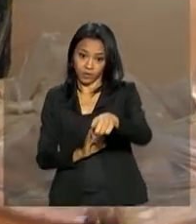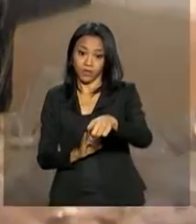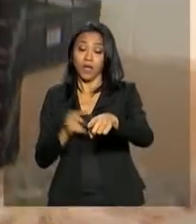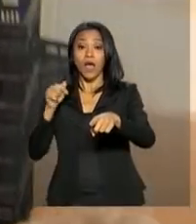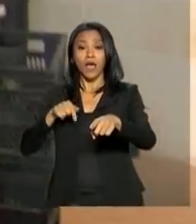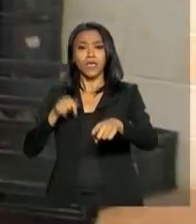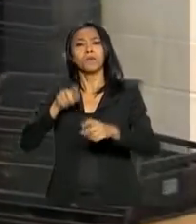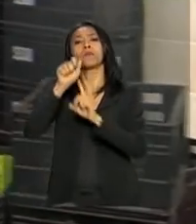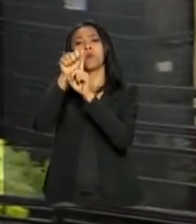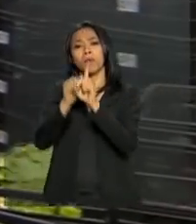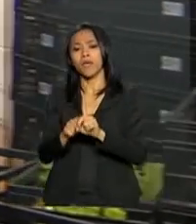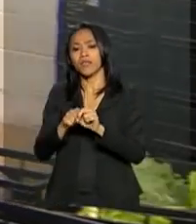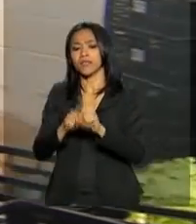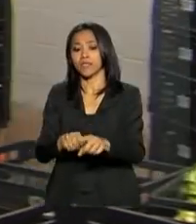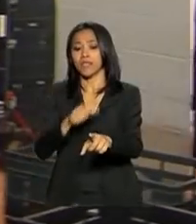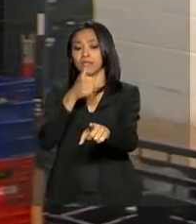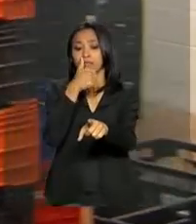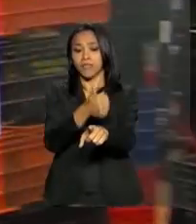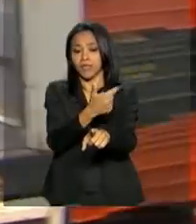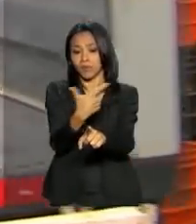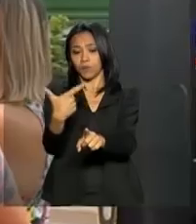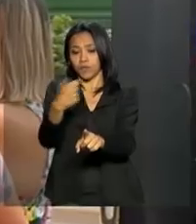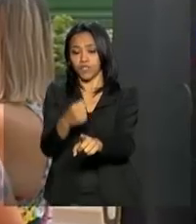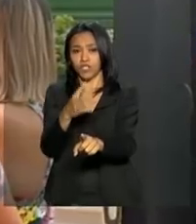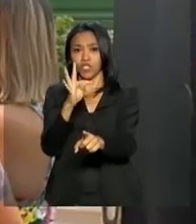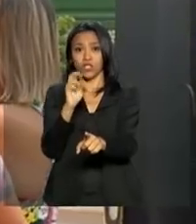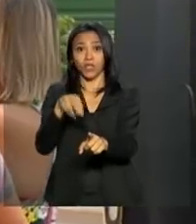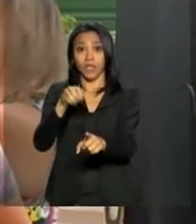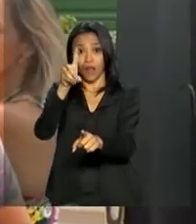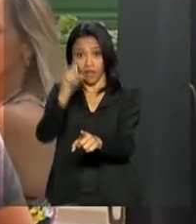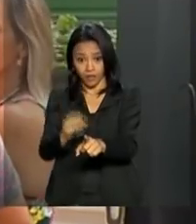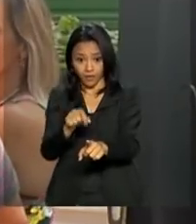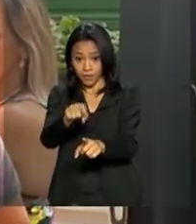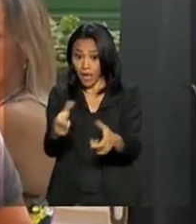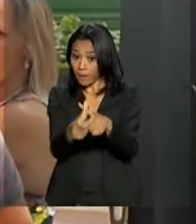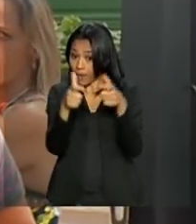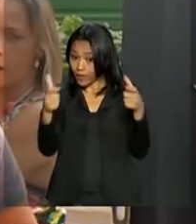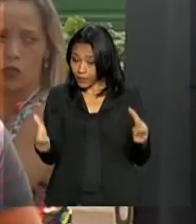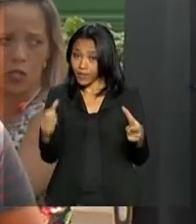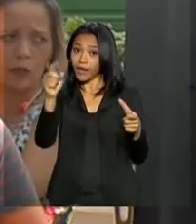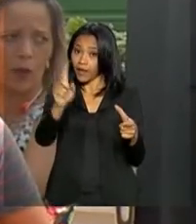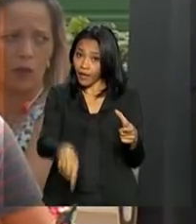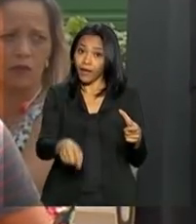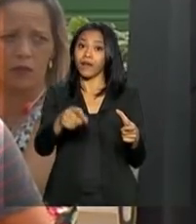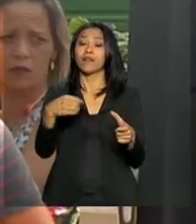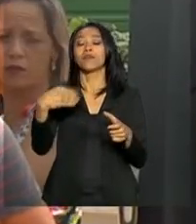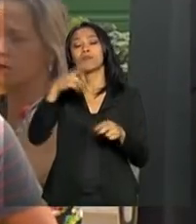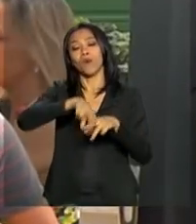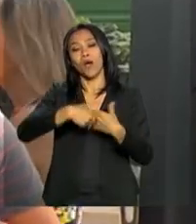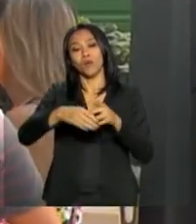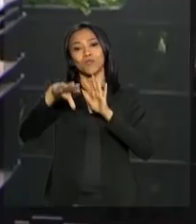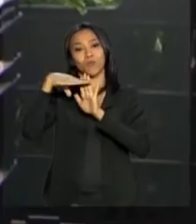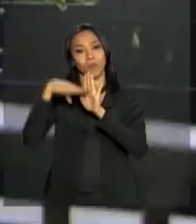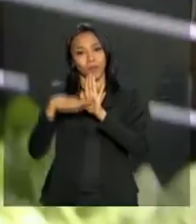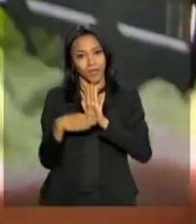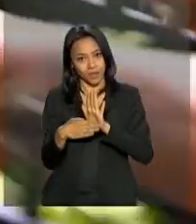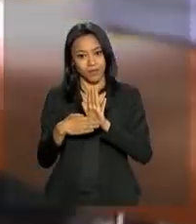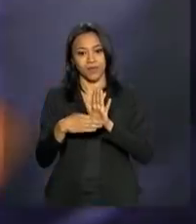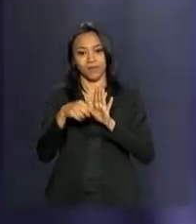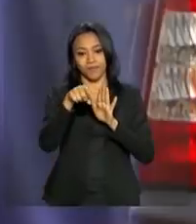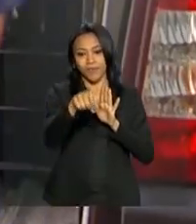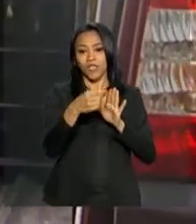daqui 120 toneladas de produtos a maior parte vem do programa de aquisição de alimentos que